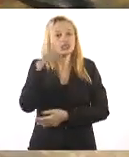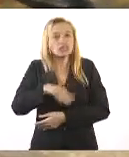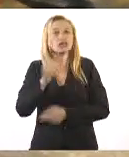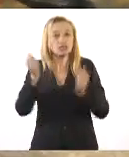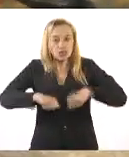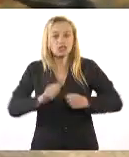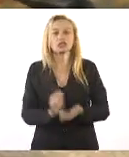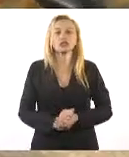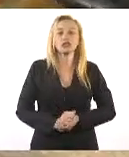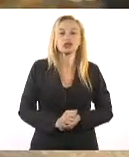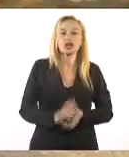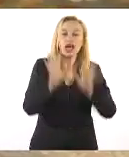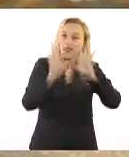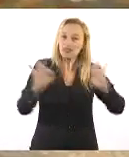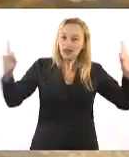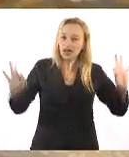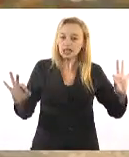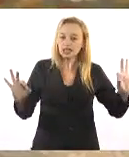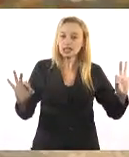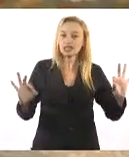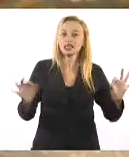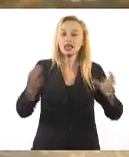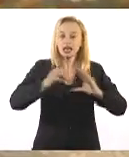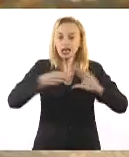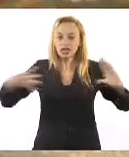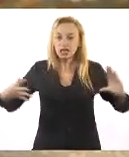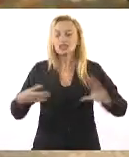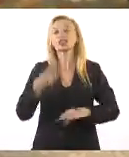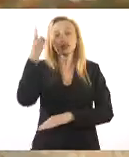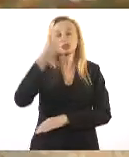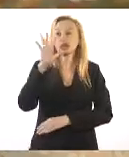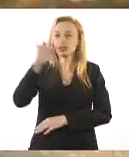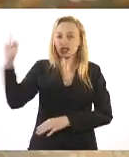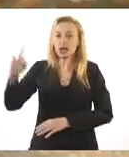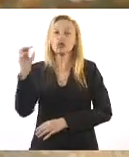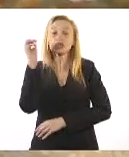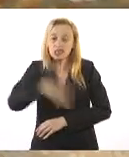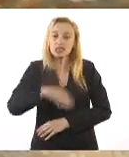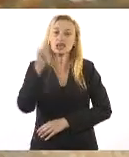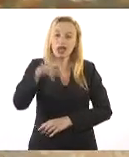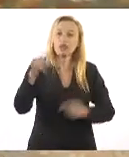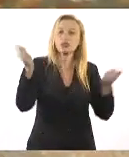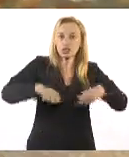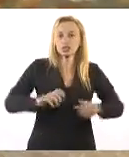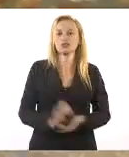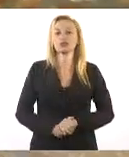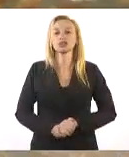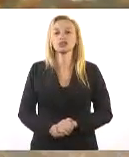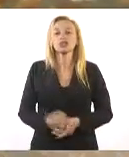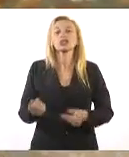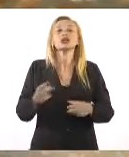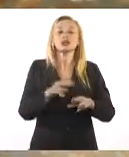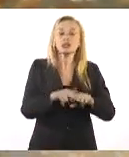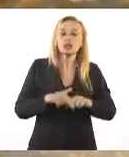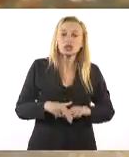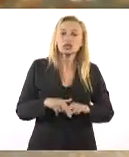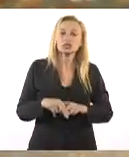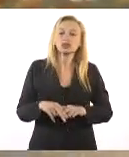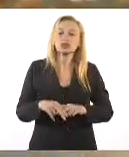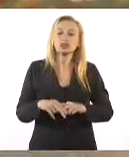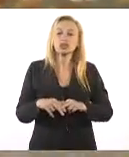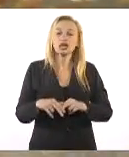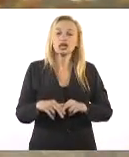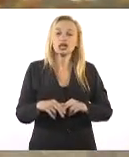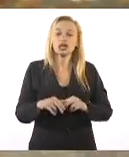possível essa frase é uma fase tão característica do deputado federal sim é possível e é dessa forma que ele